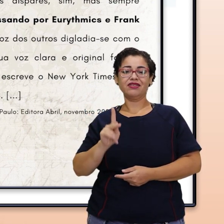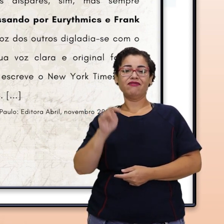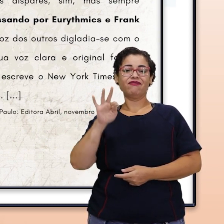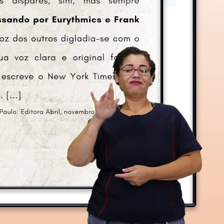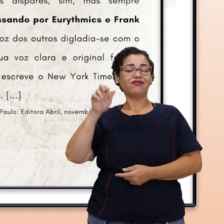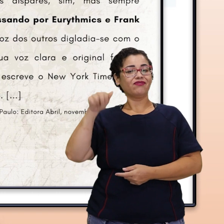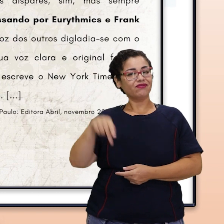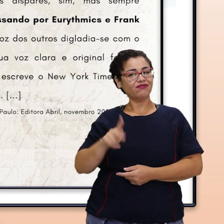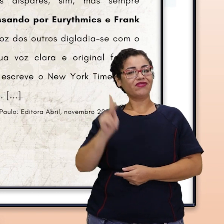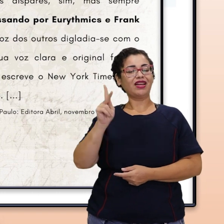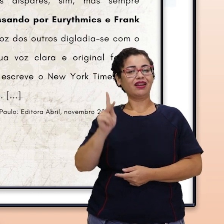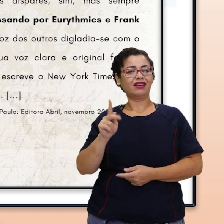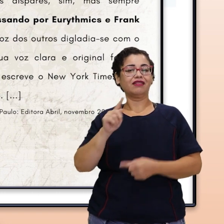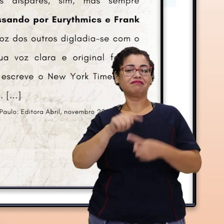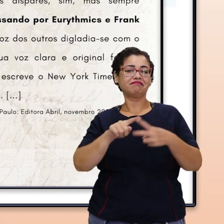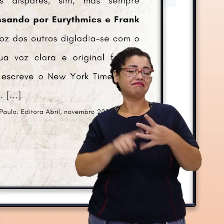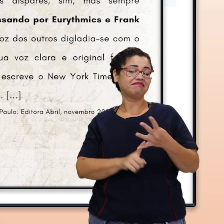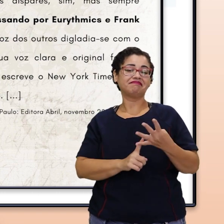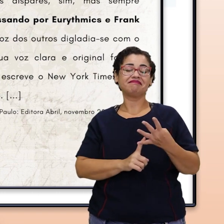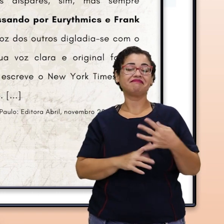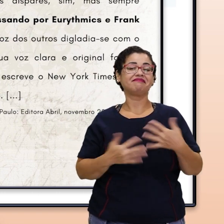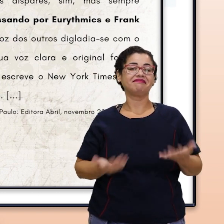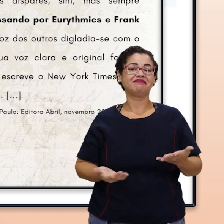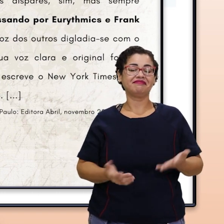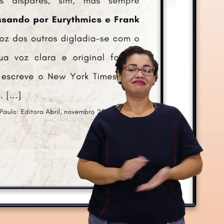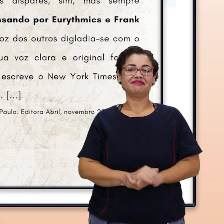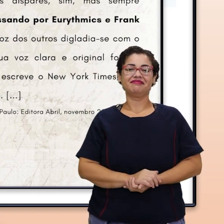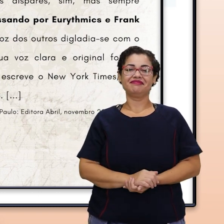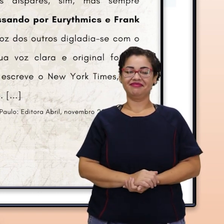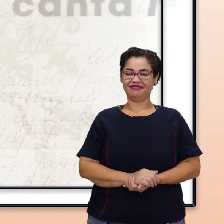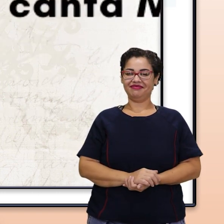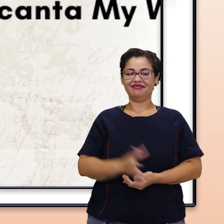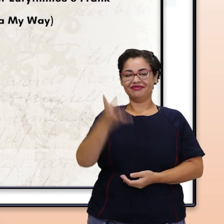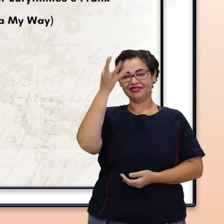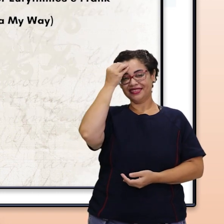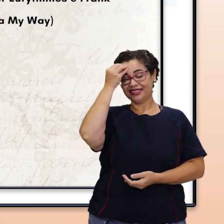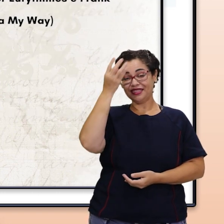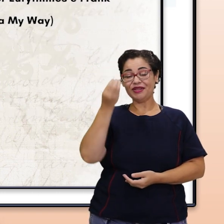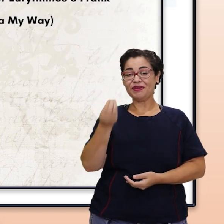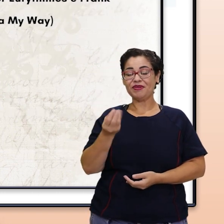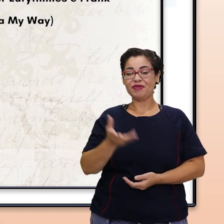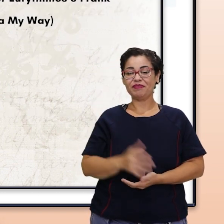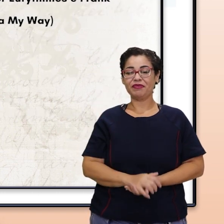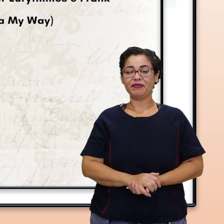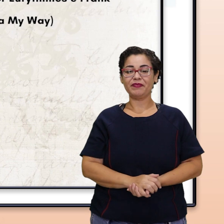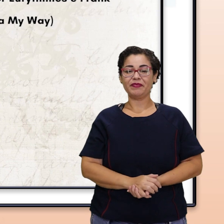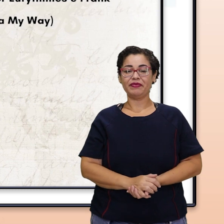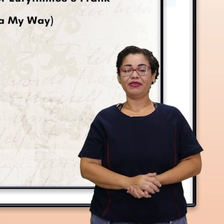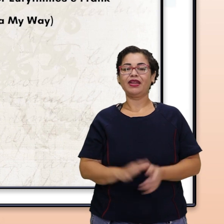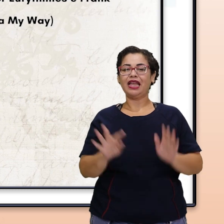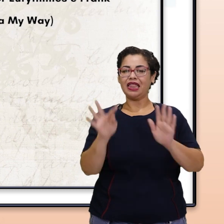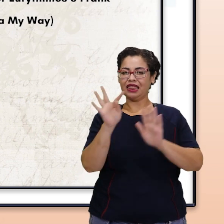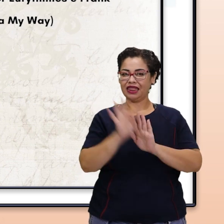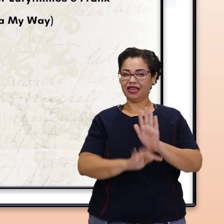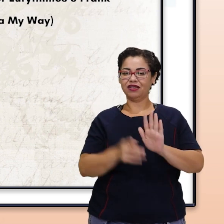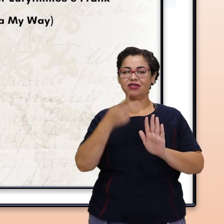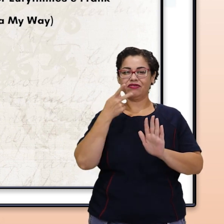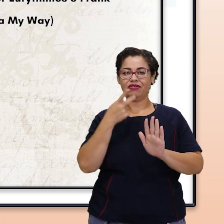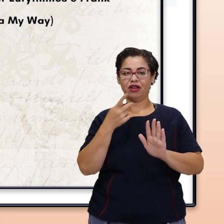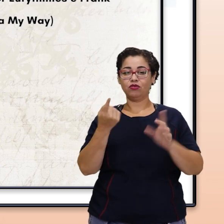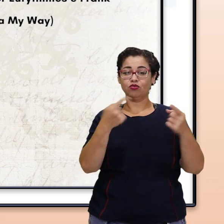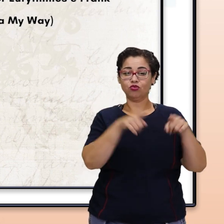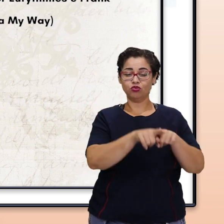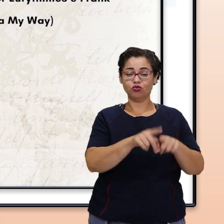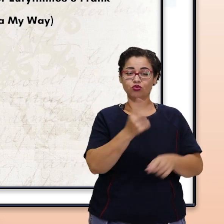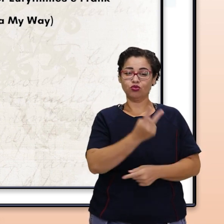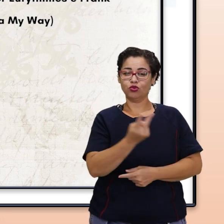Sinatra, com quem canta My Way. Vamos compreendê-lo? De acordo com o texto, os duetos